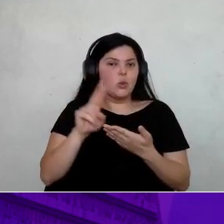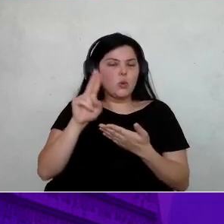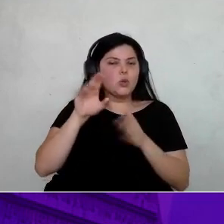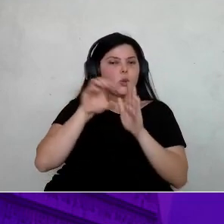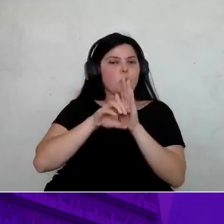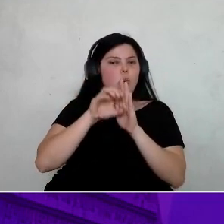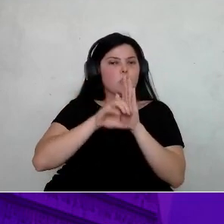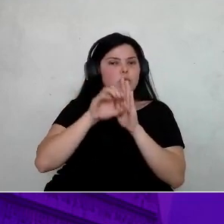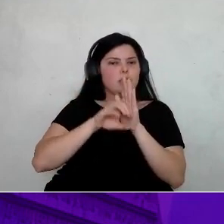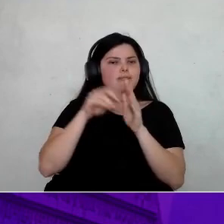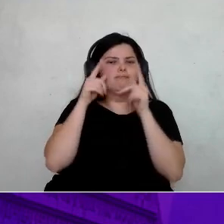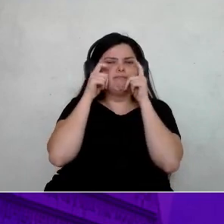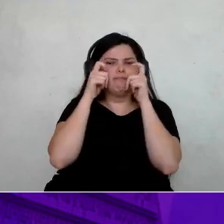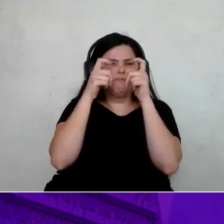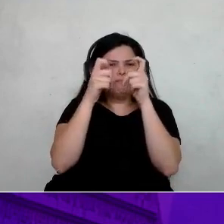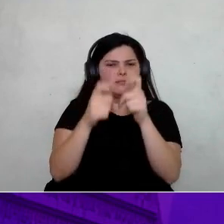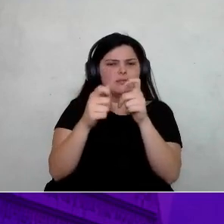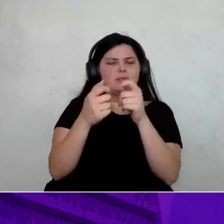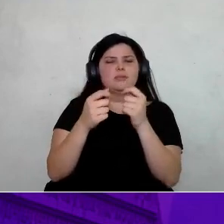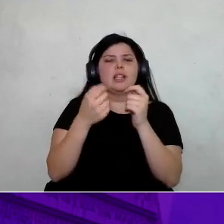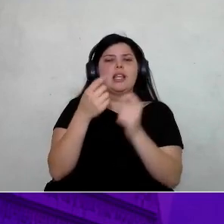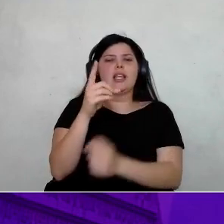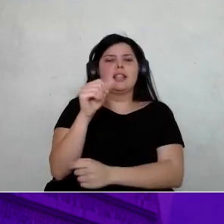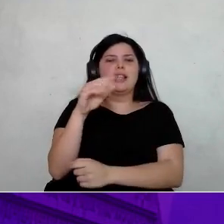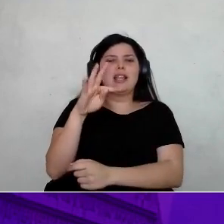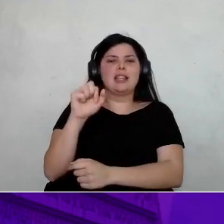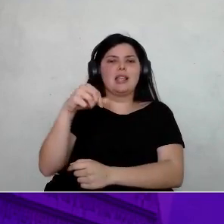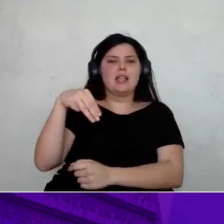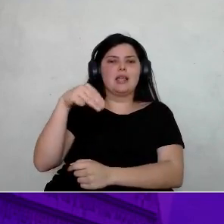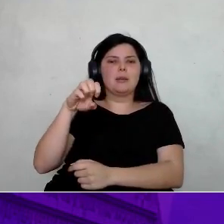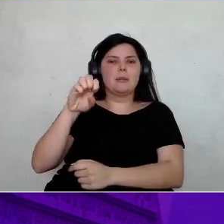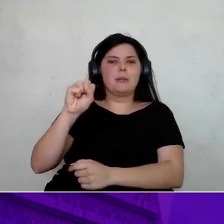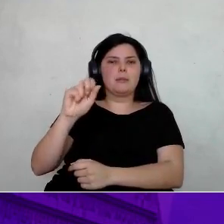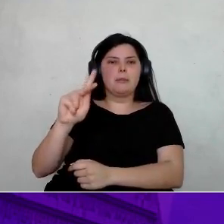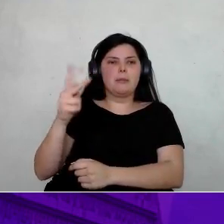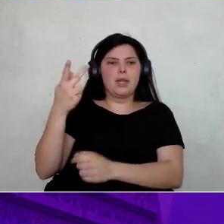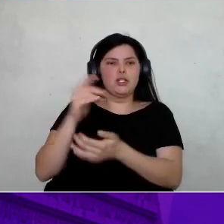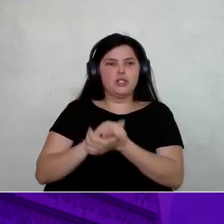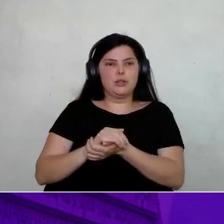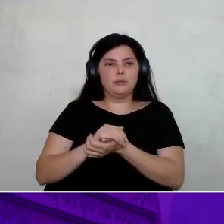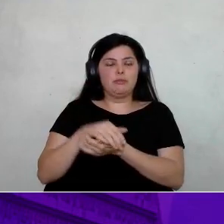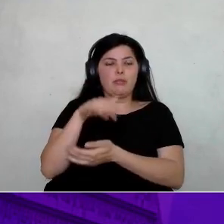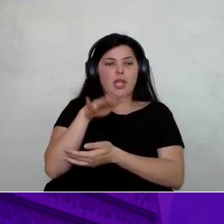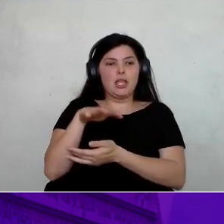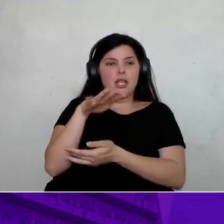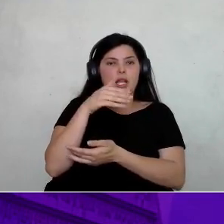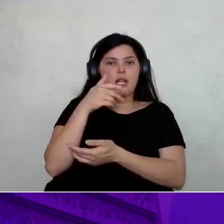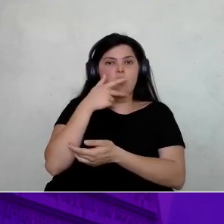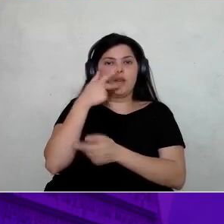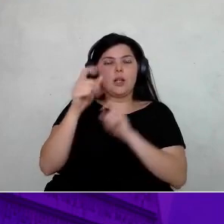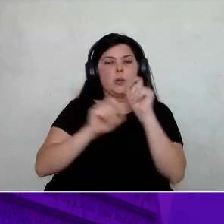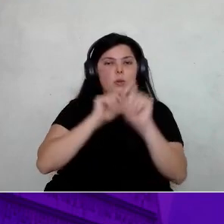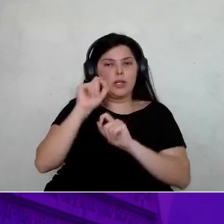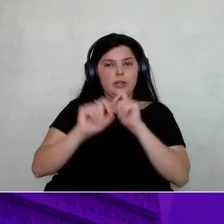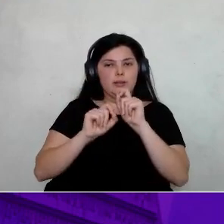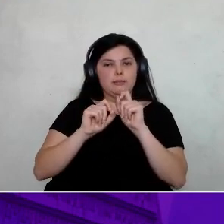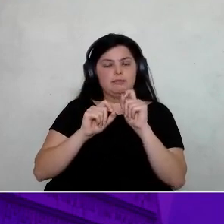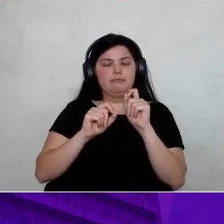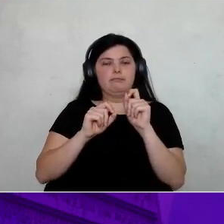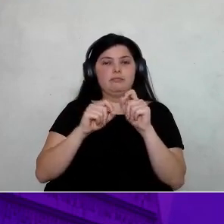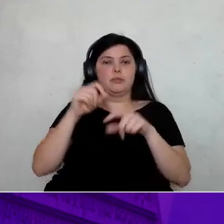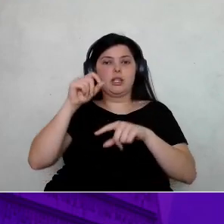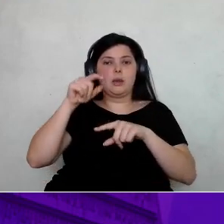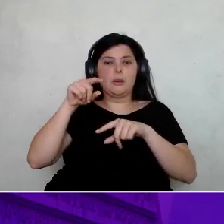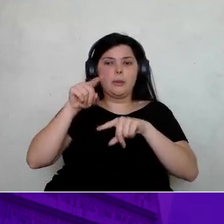bem interessante, que é justamente o data mesh. O data mesh ele parte do pressuposto que a gente tem ali produtores